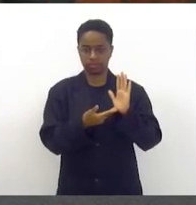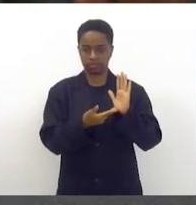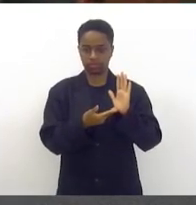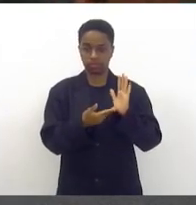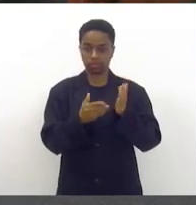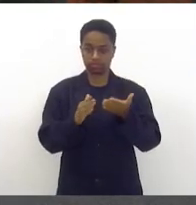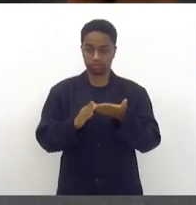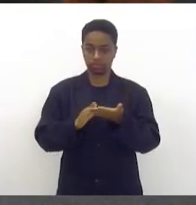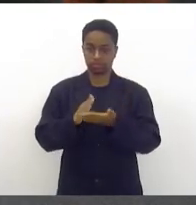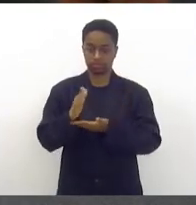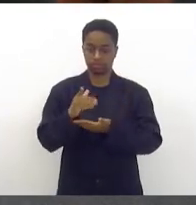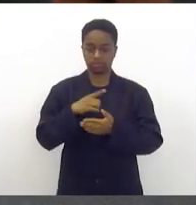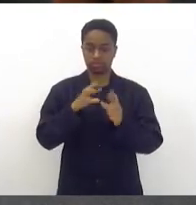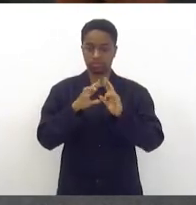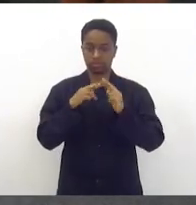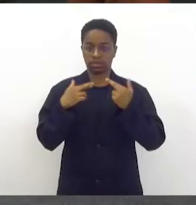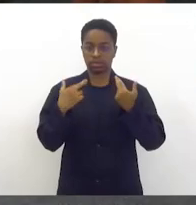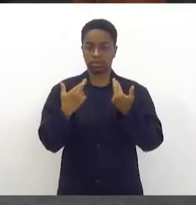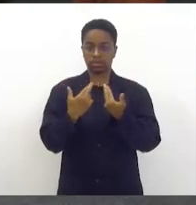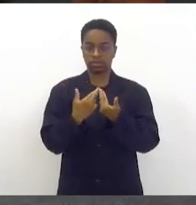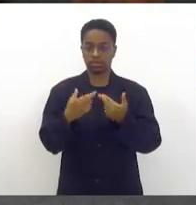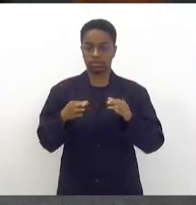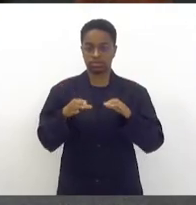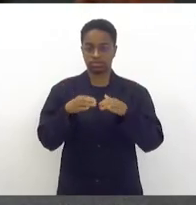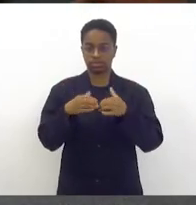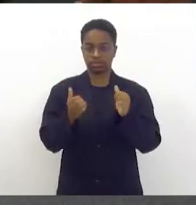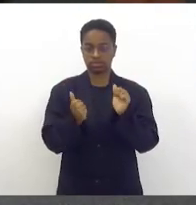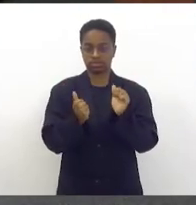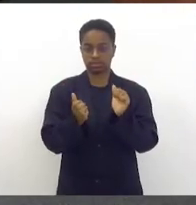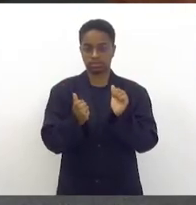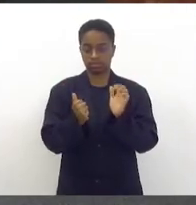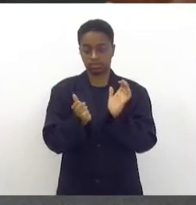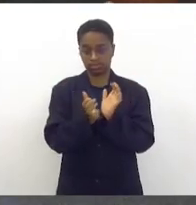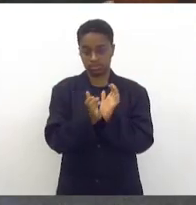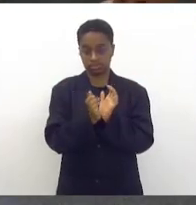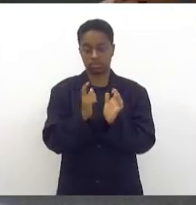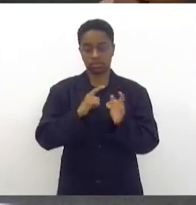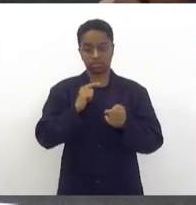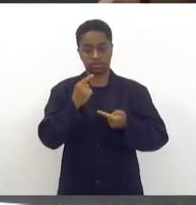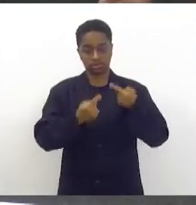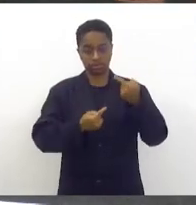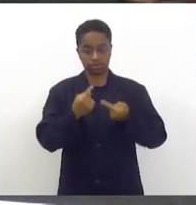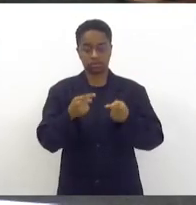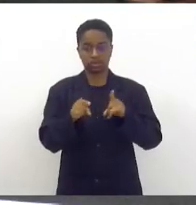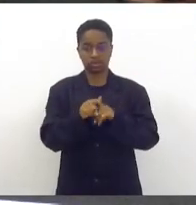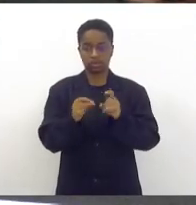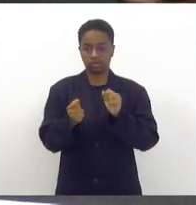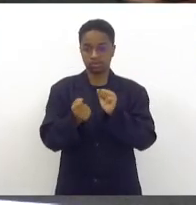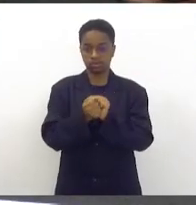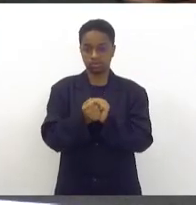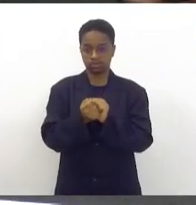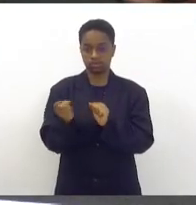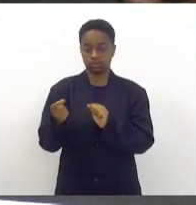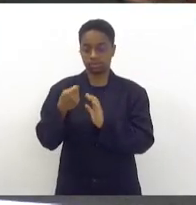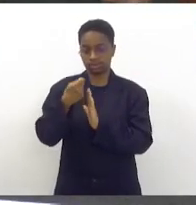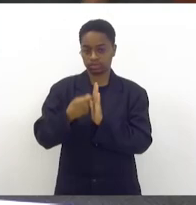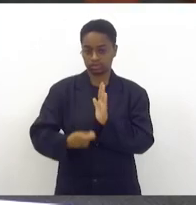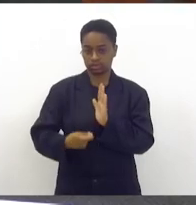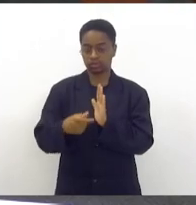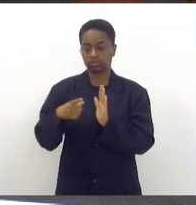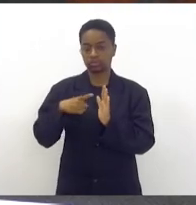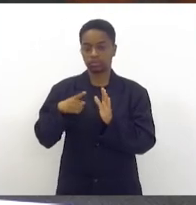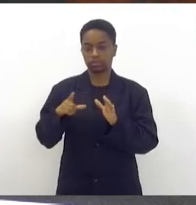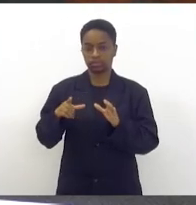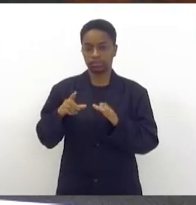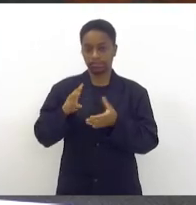chegou a passar numa reunião ordinária da comissão, foi um grande debate, inclusive com a autora, que é membro suplente da